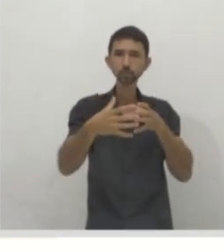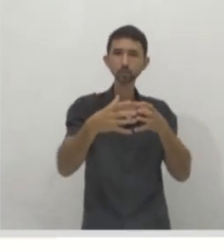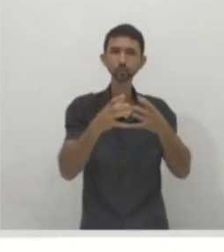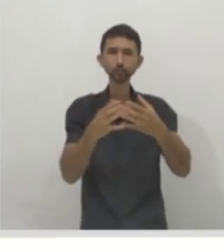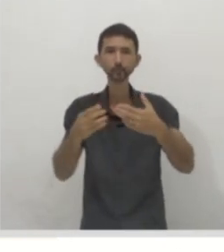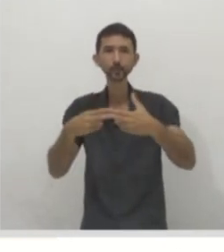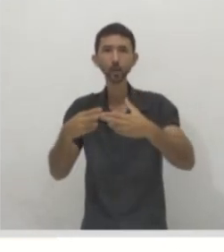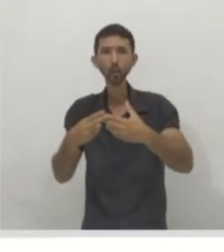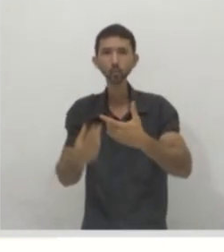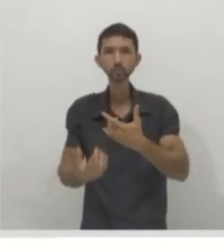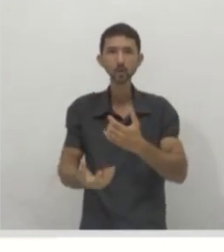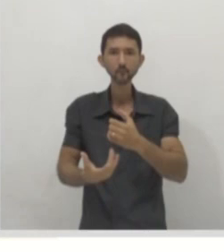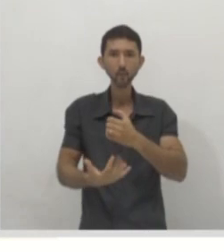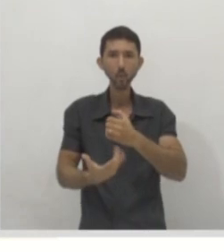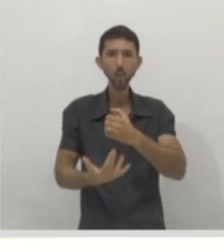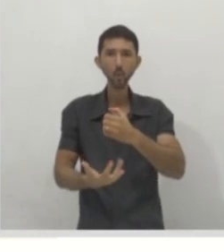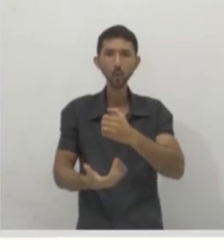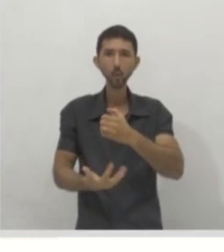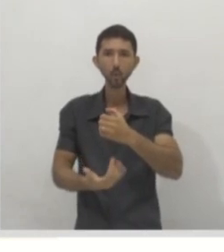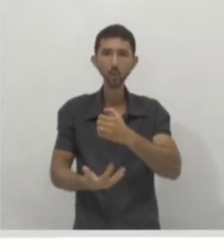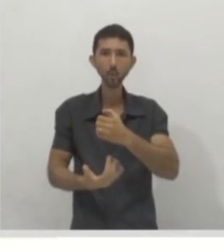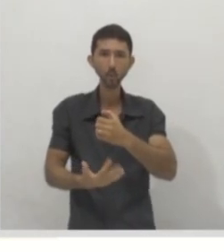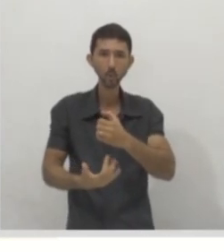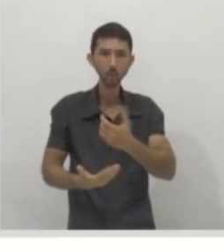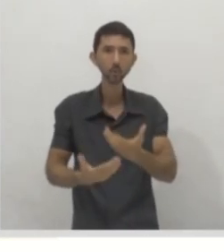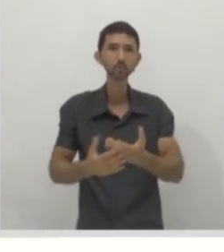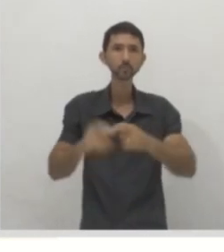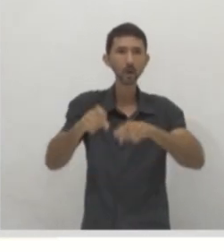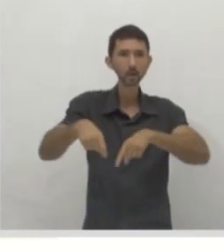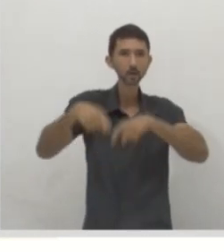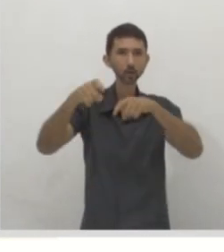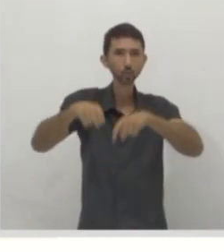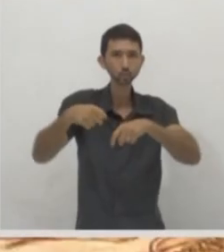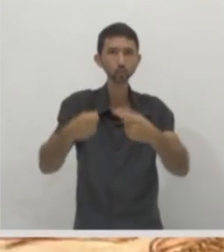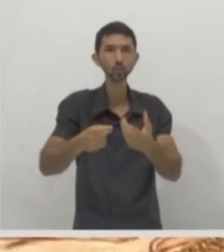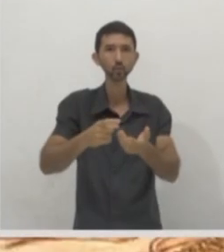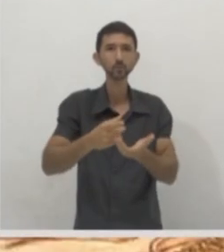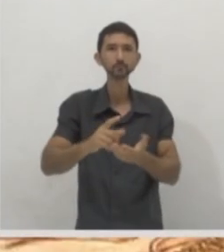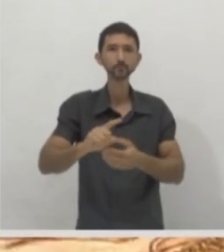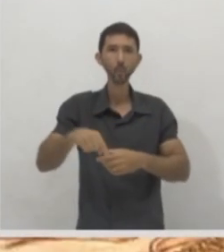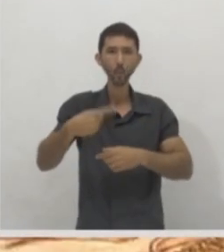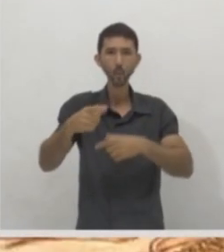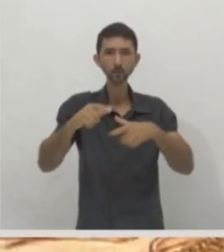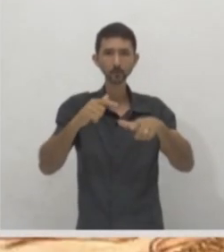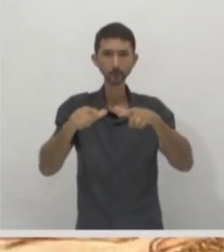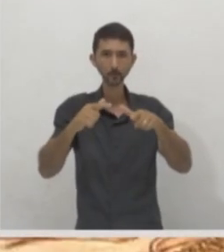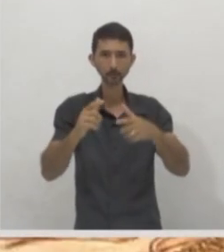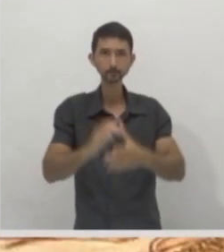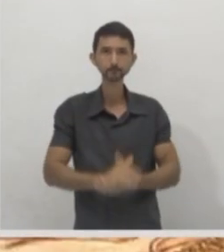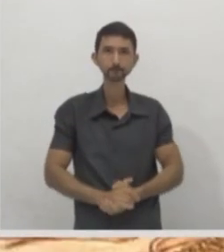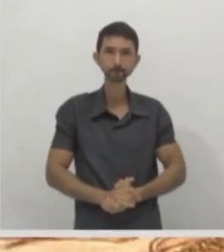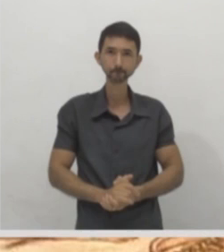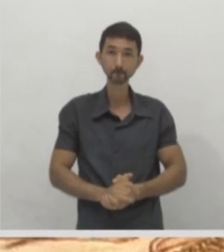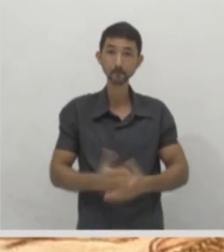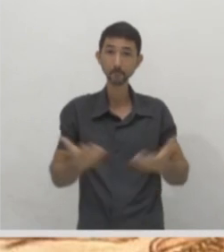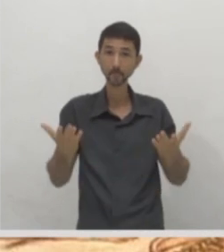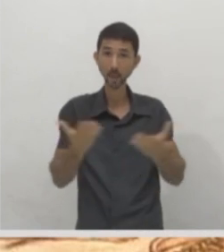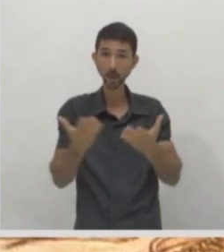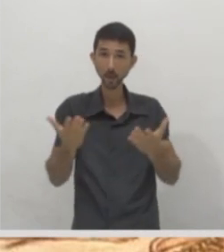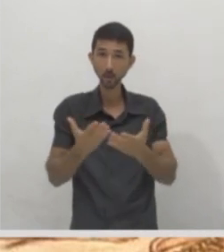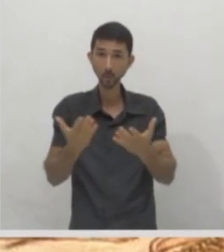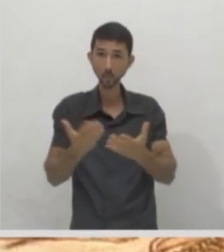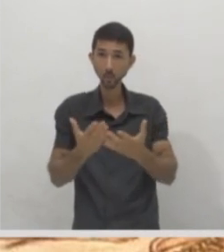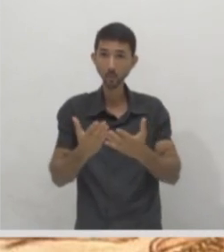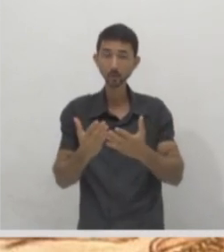fogo, agricultura e demais atividades do ser humano. Nós chegamos agora, pessoal,